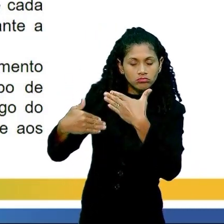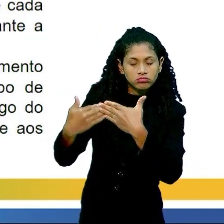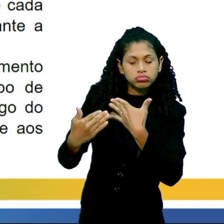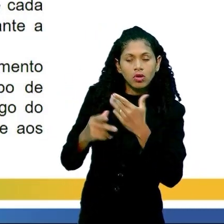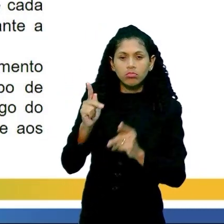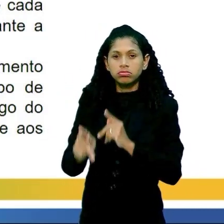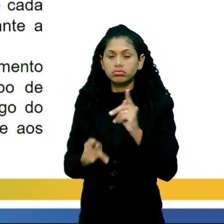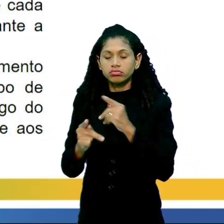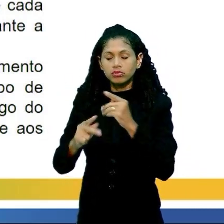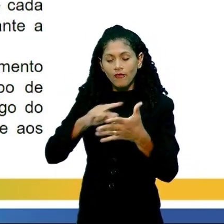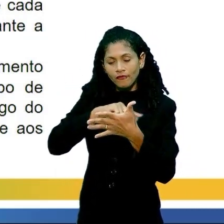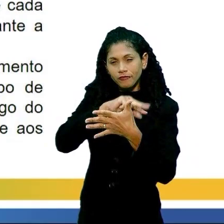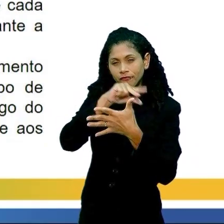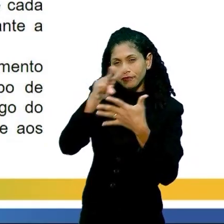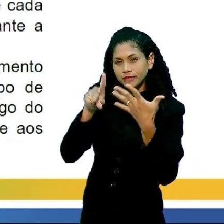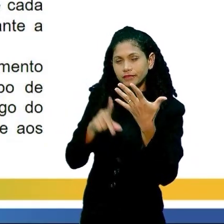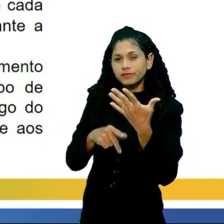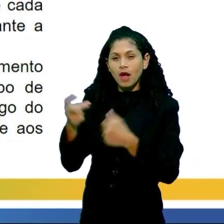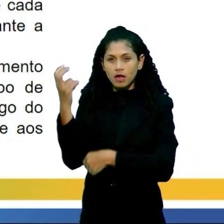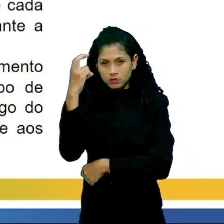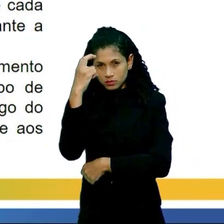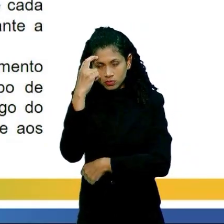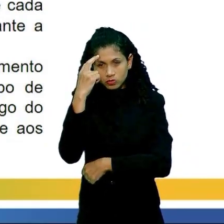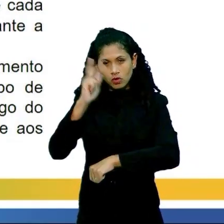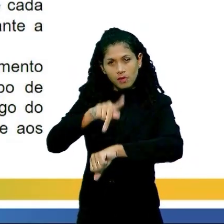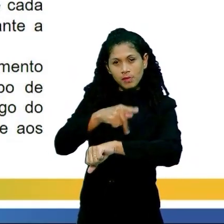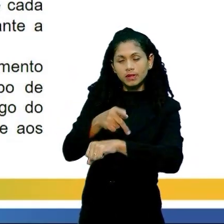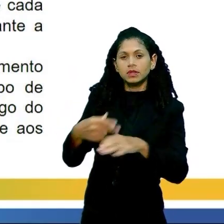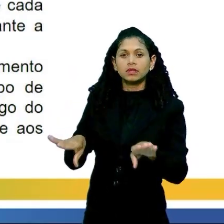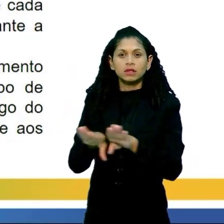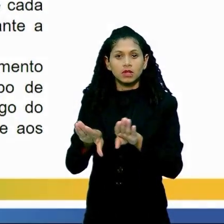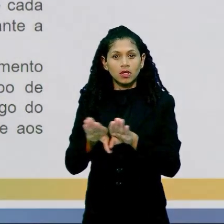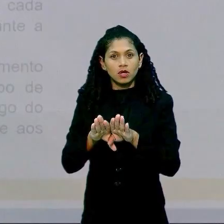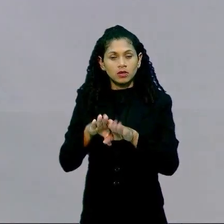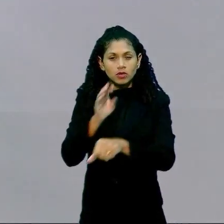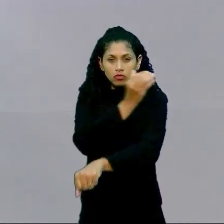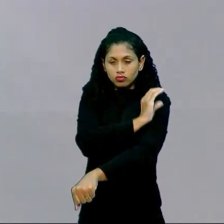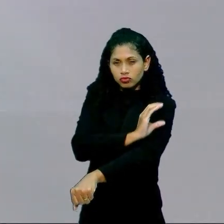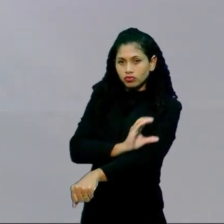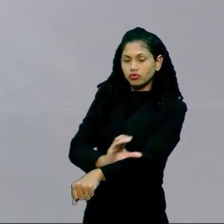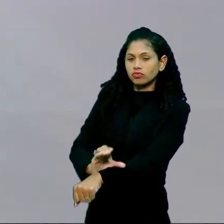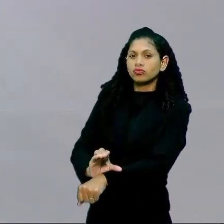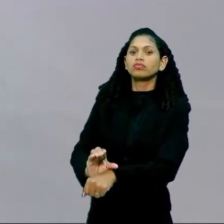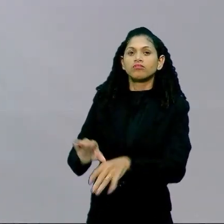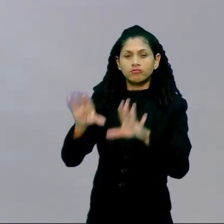em diversas culturas e países, adaptando-se aos costumes e hábitos locais.